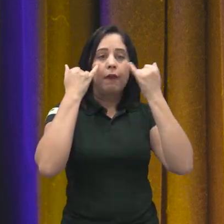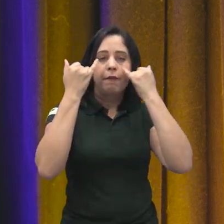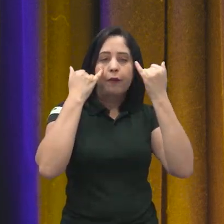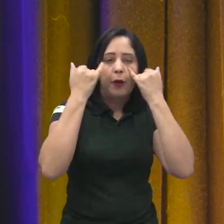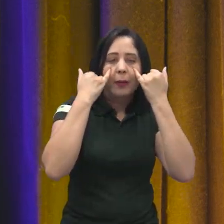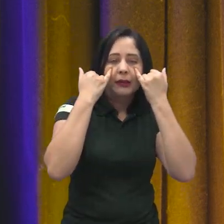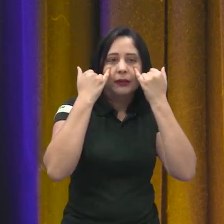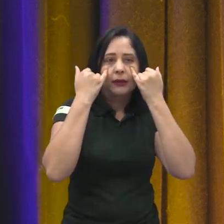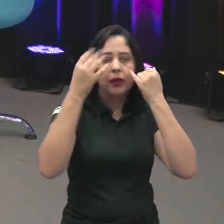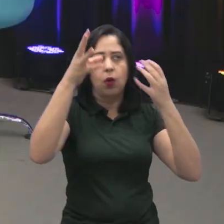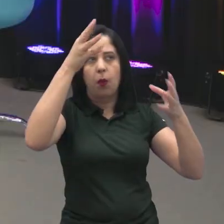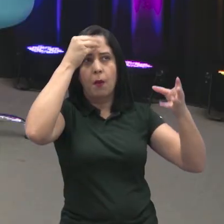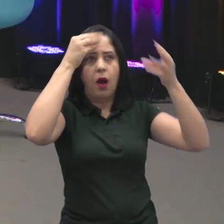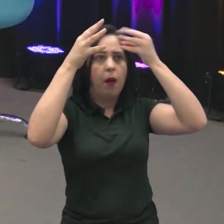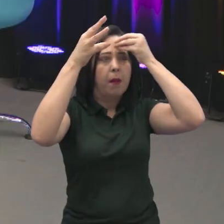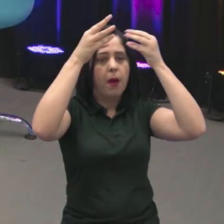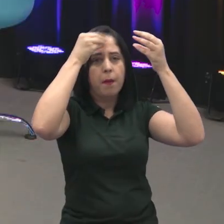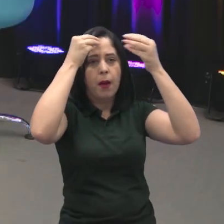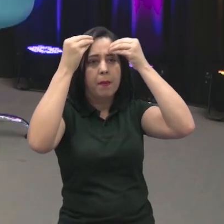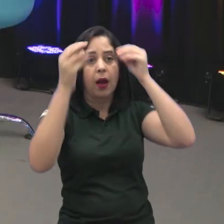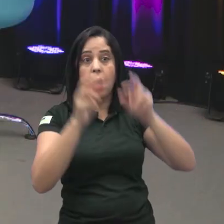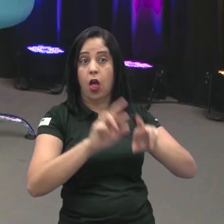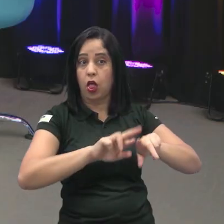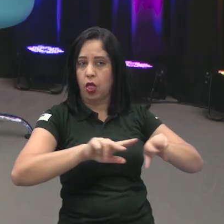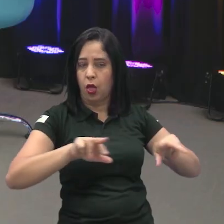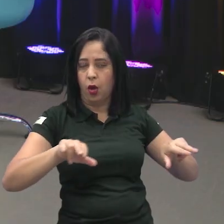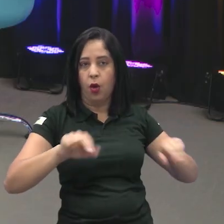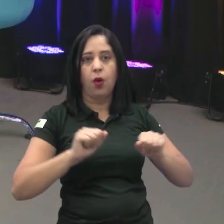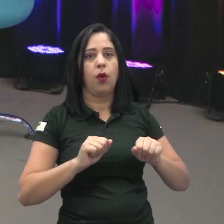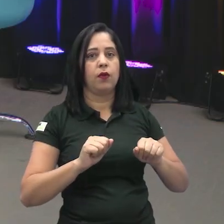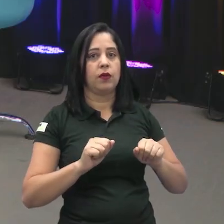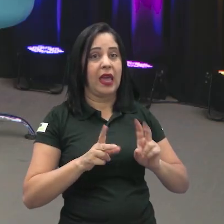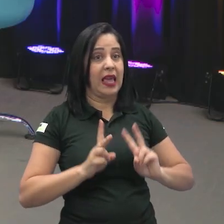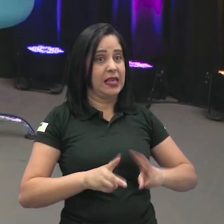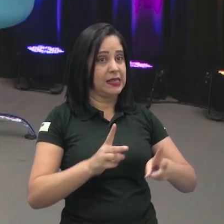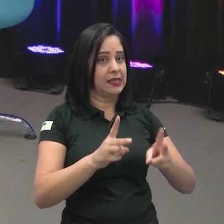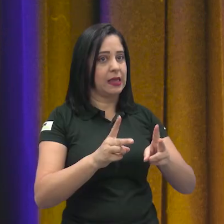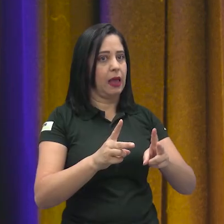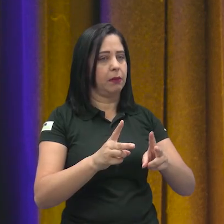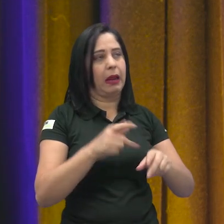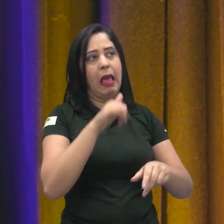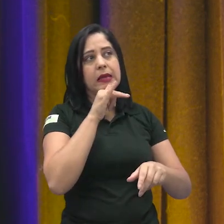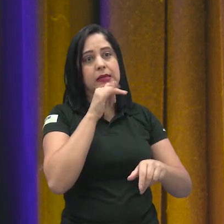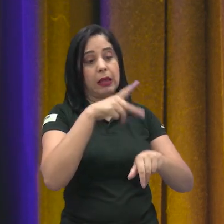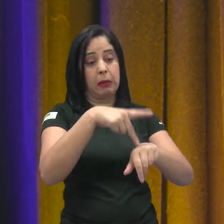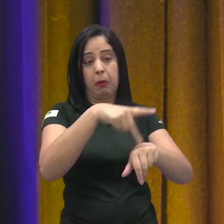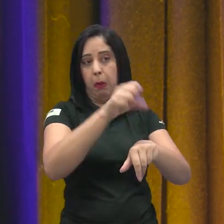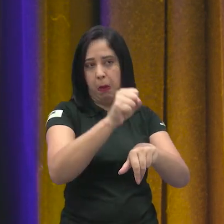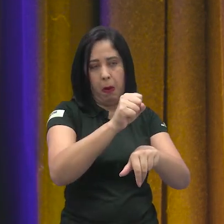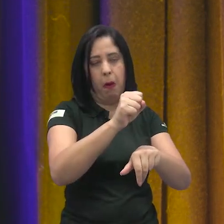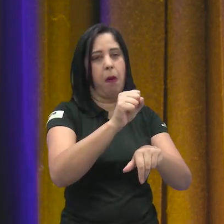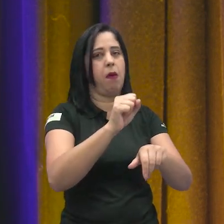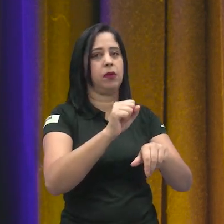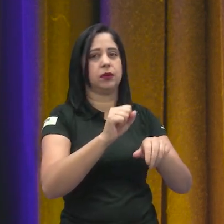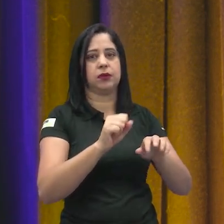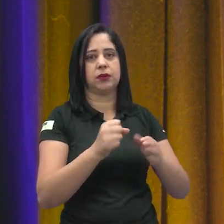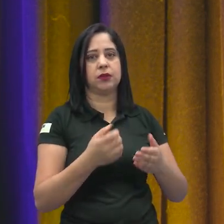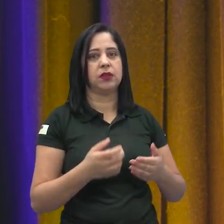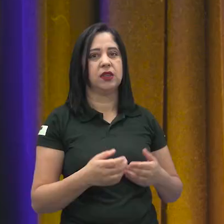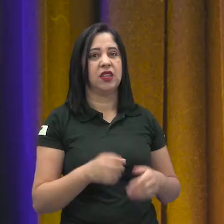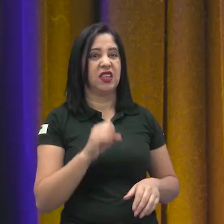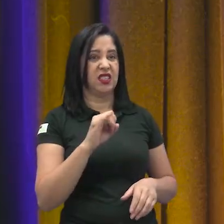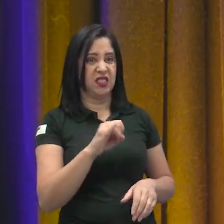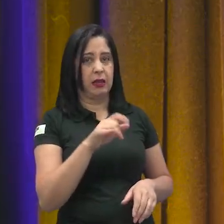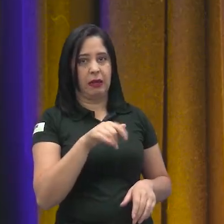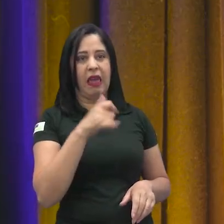pós-graduações, especializações, né? Estar sempre atualizado e sempre na filosofia do copo meio